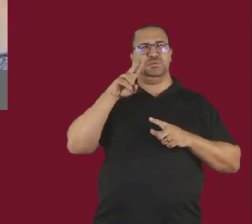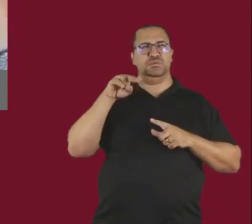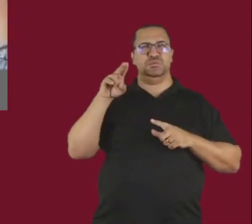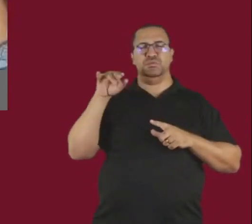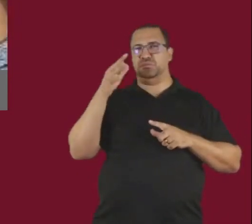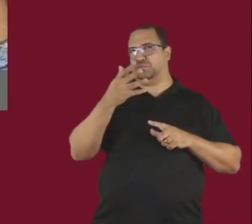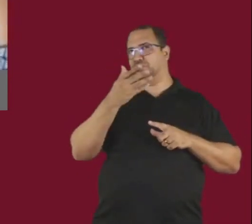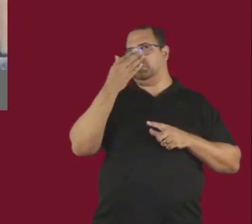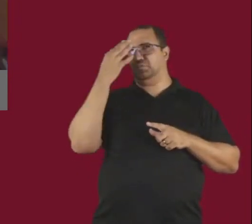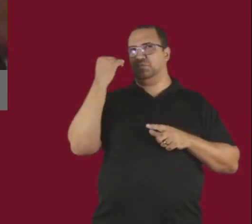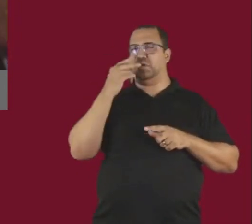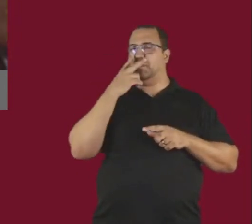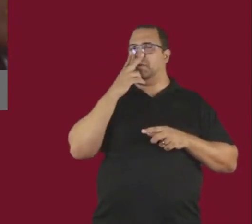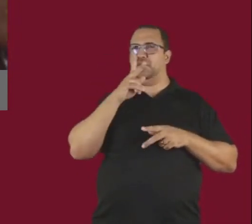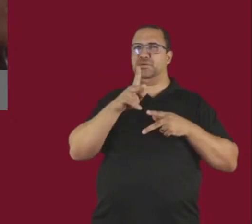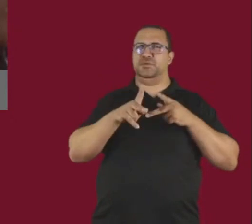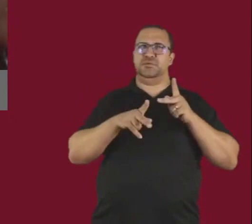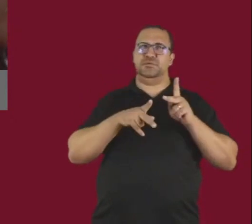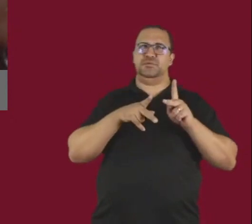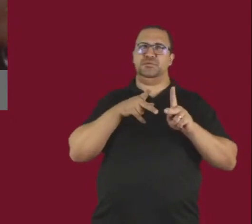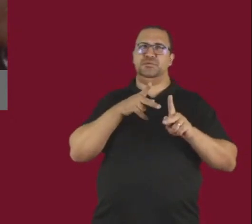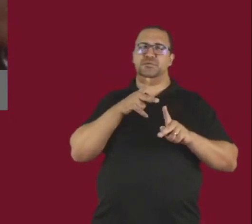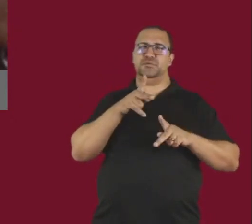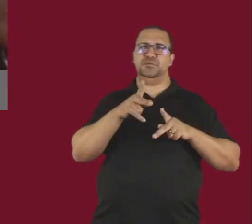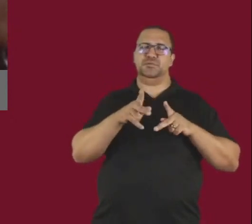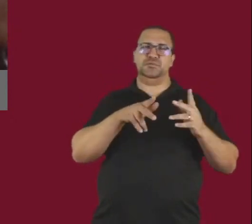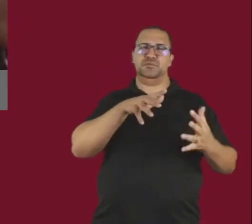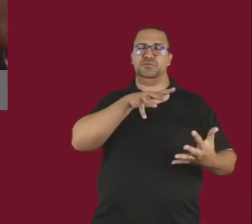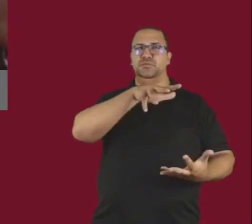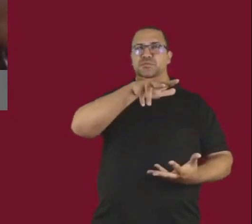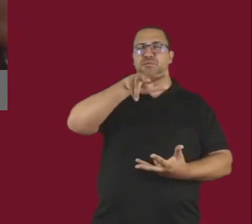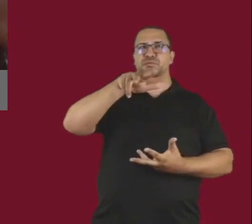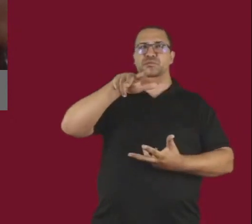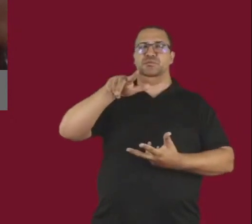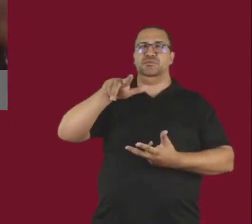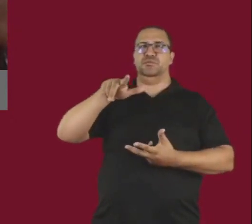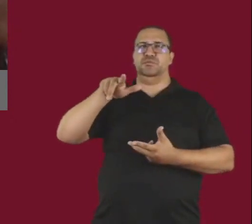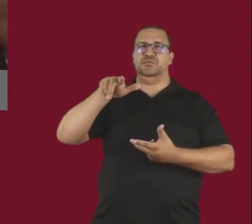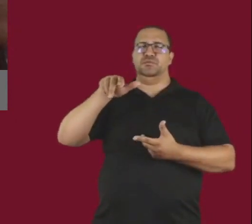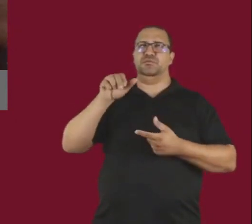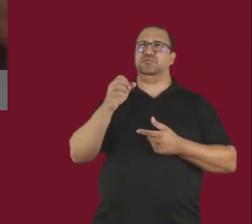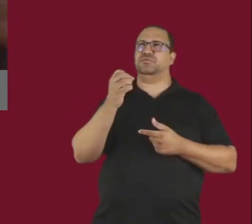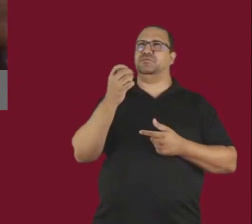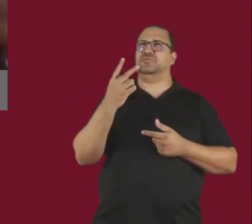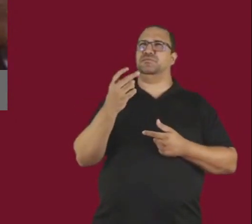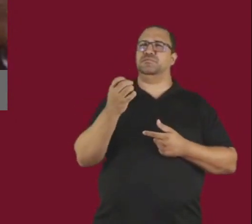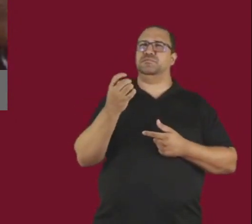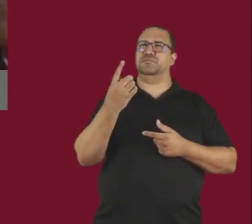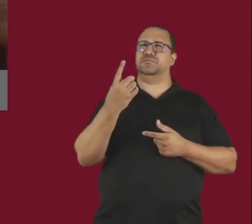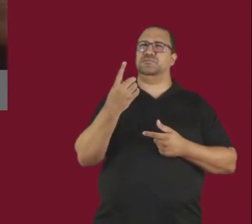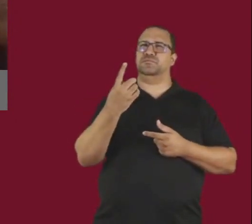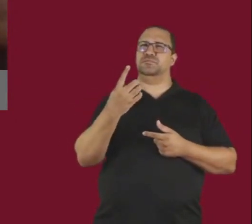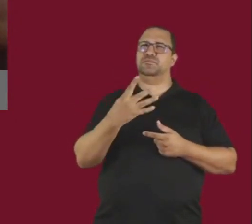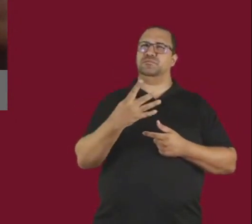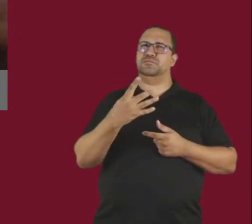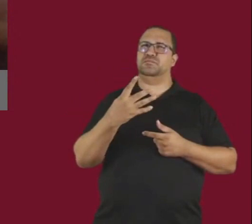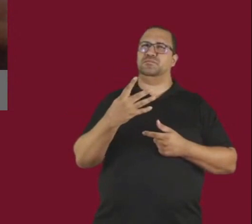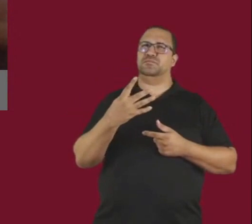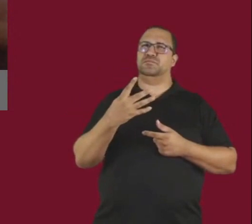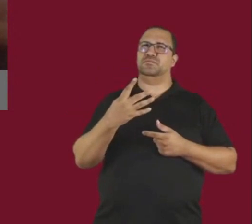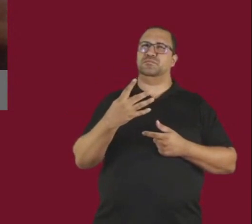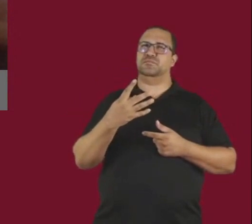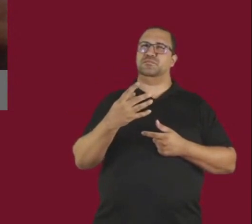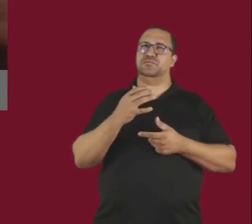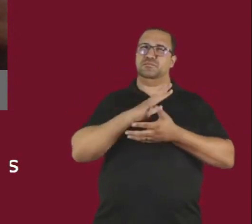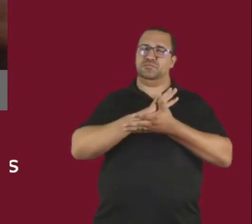E a gente sabe que, né, nos séculos 16 e 17 foram dizimados mais de